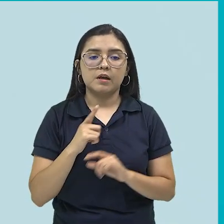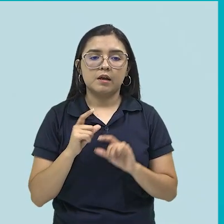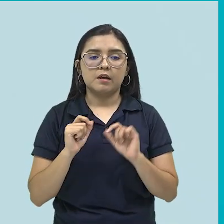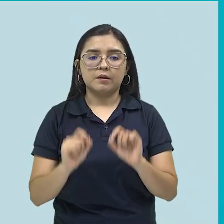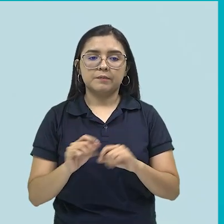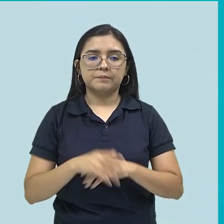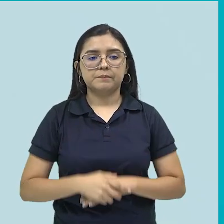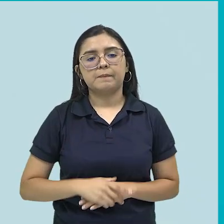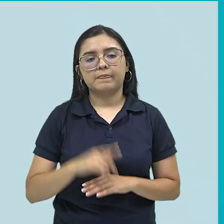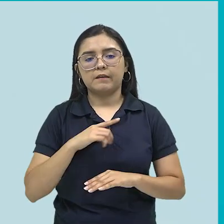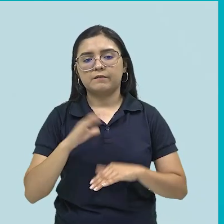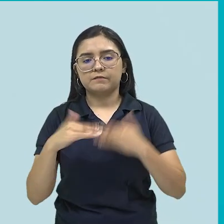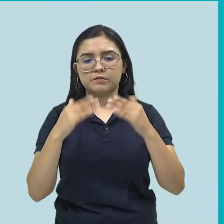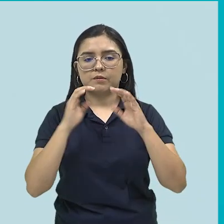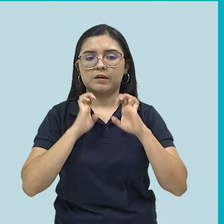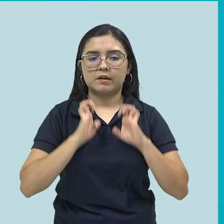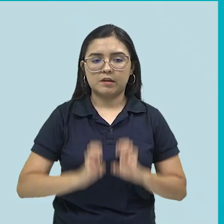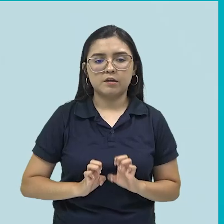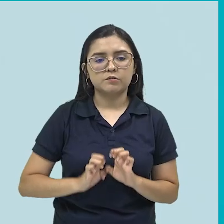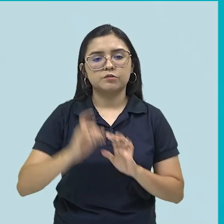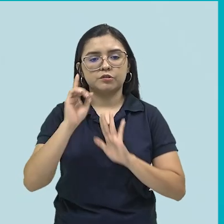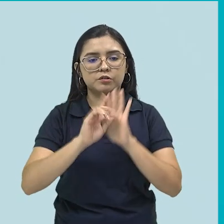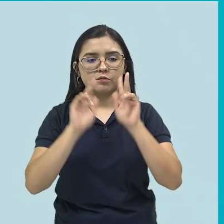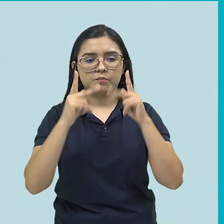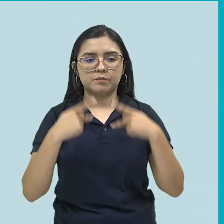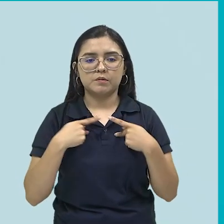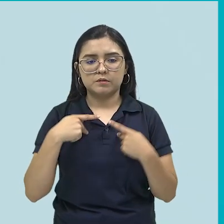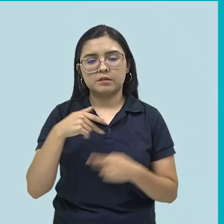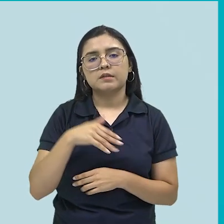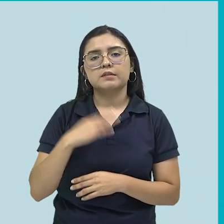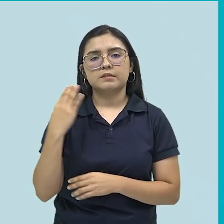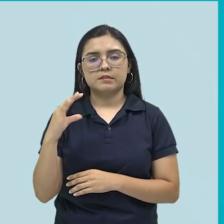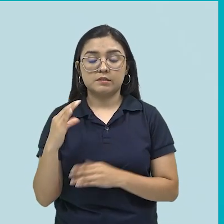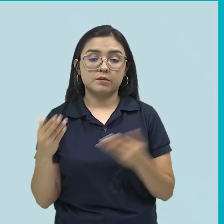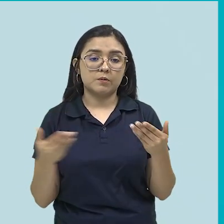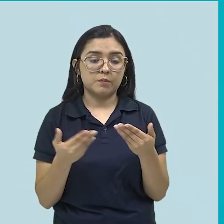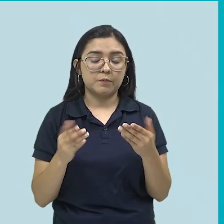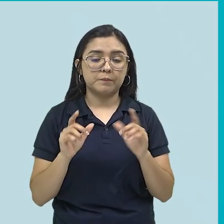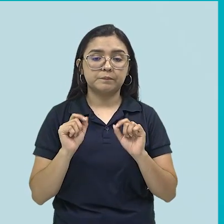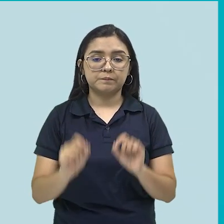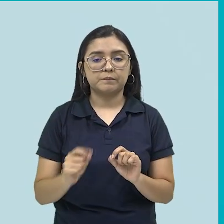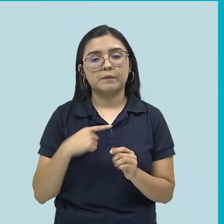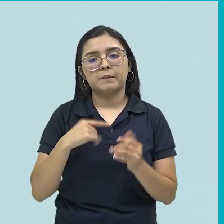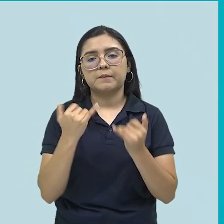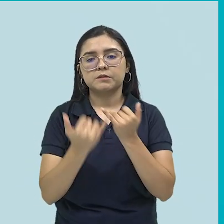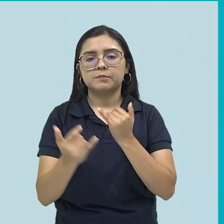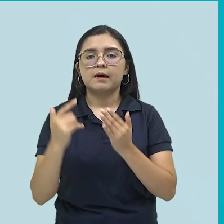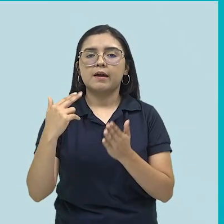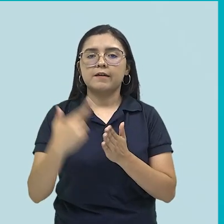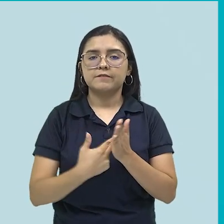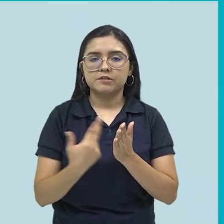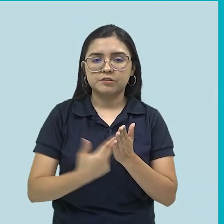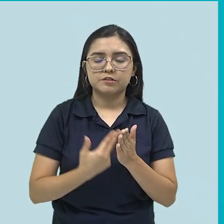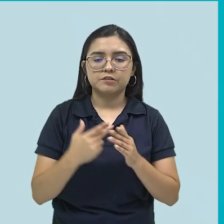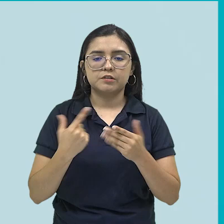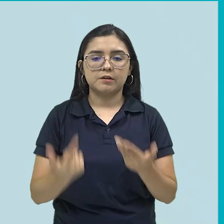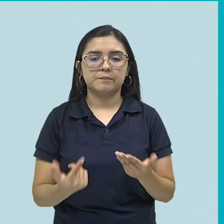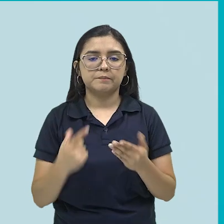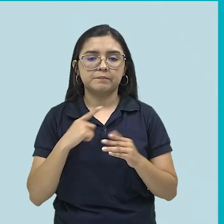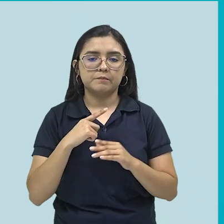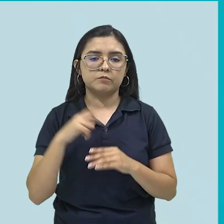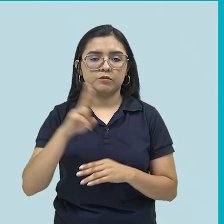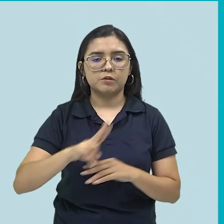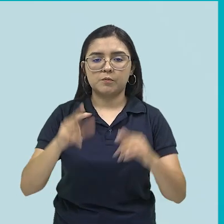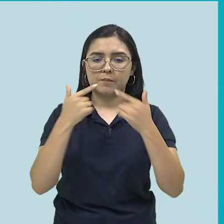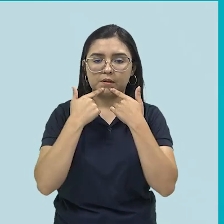éticos e direitos humanos na ciência moderna, nesse formato como uma revista. Ele vai tentar atrair principalmente pela linguagem e